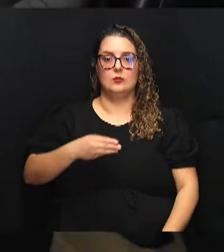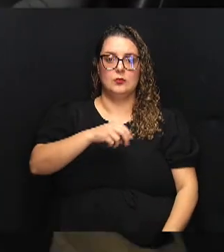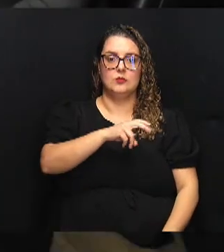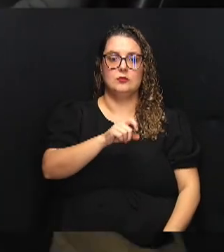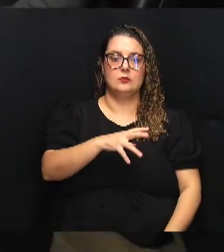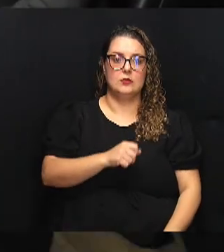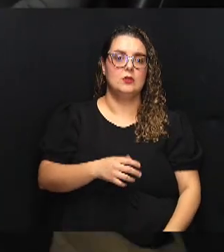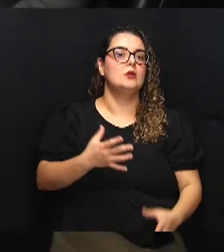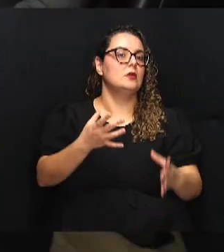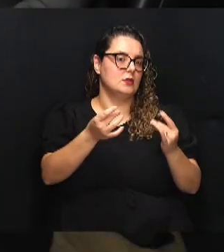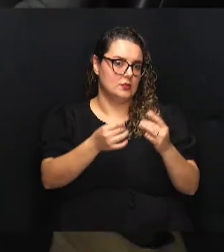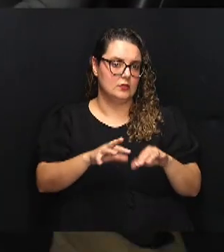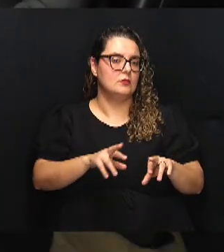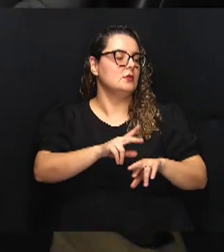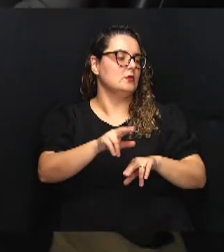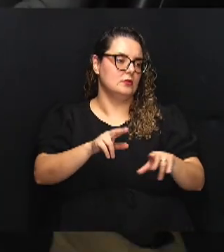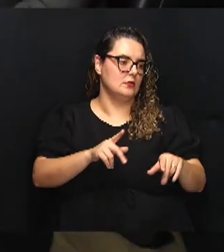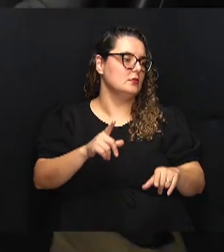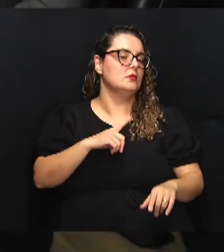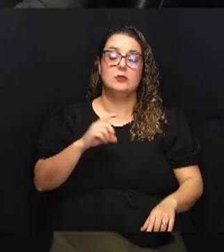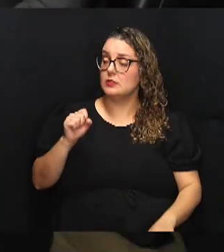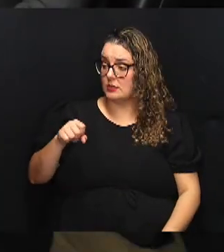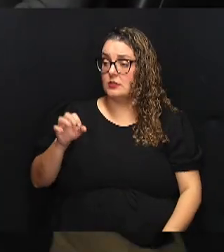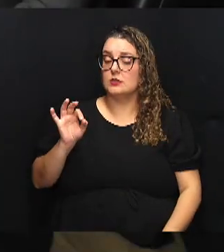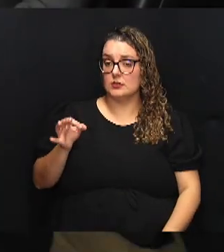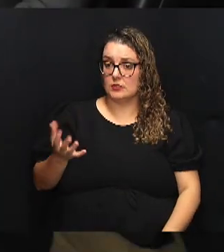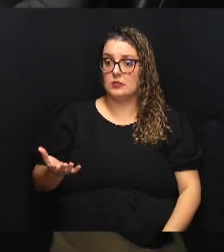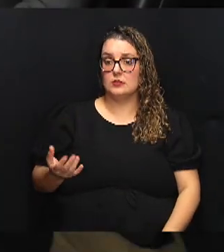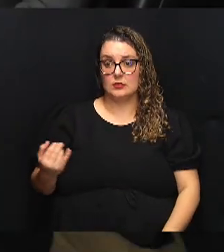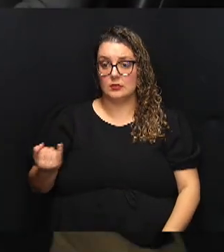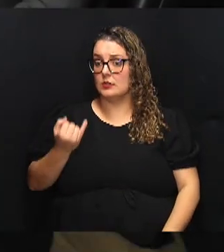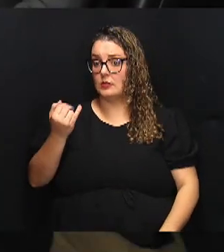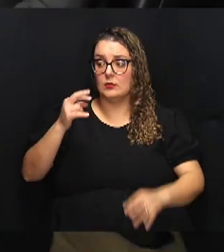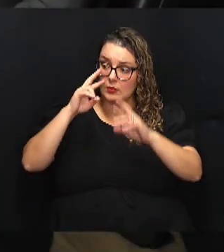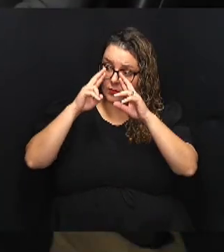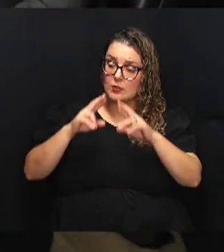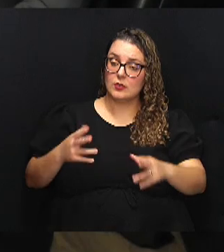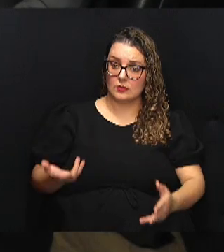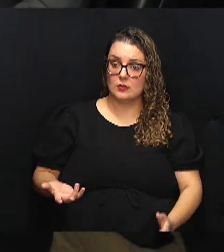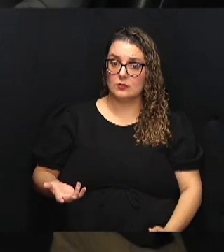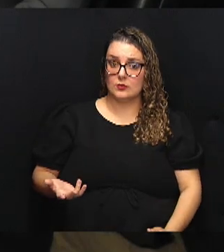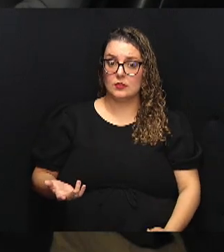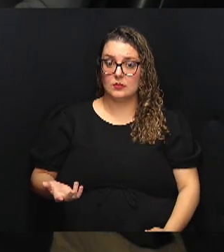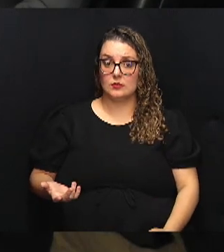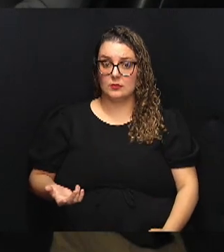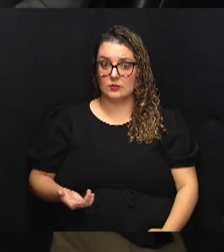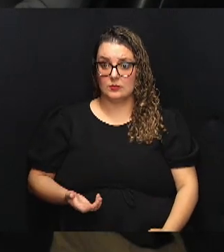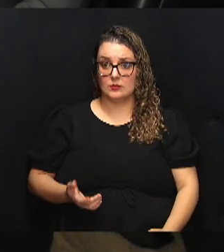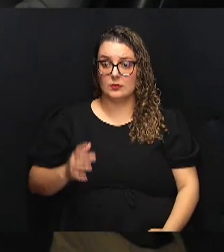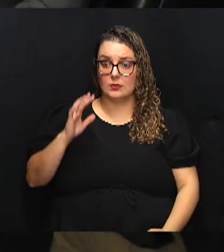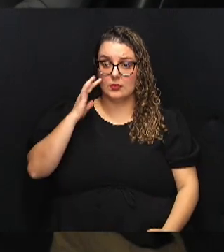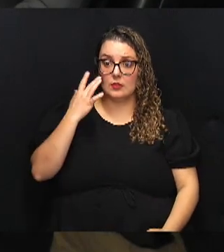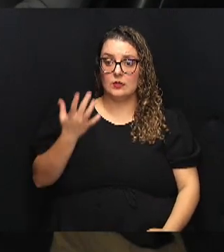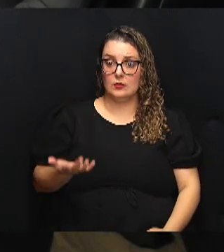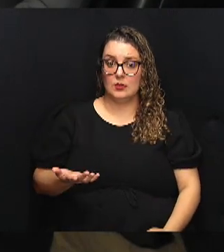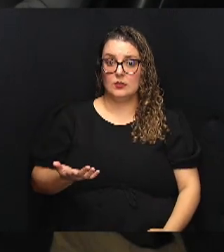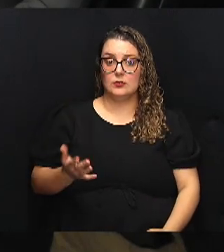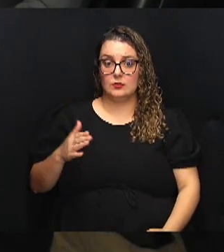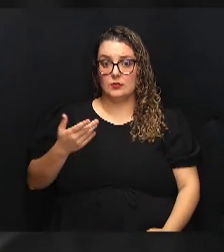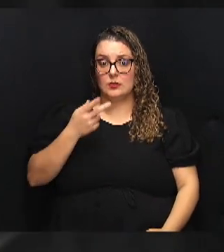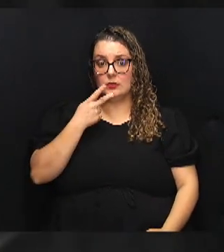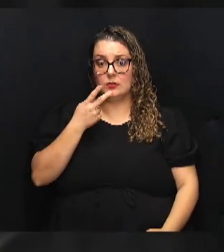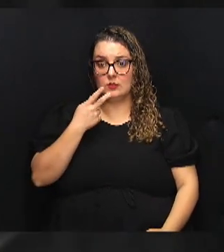desmistificar, falar das diversidades que existem. Exato, da importância do respeito, né? Então, eu acho que quando você